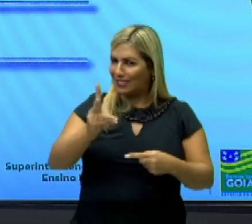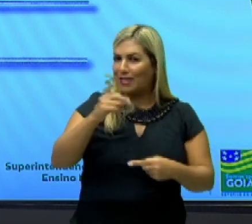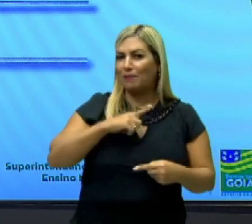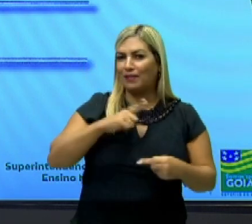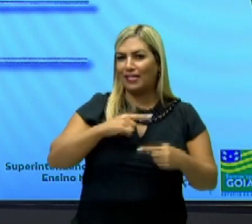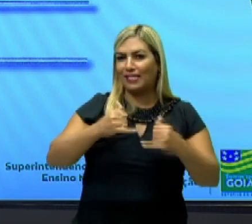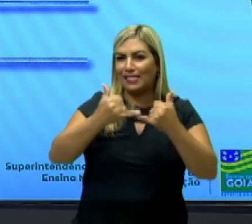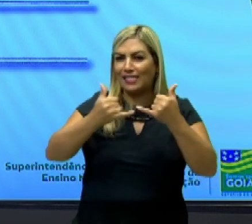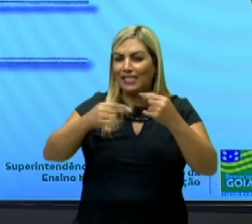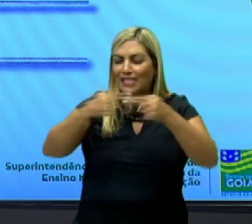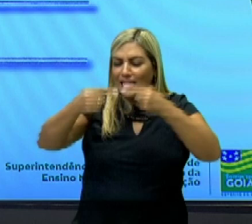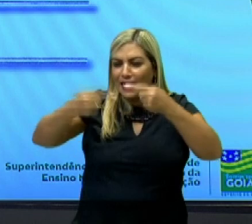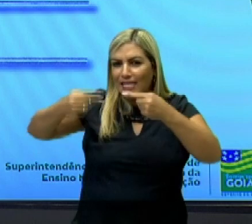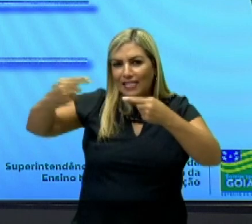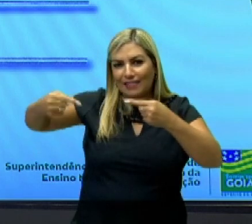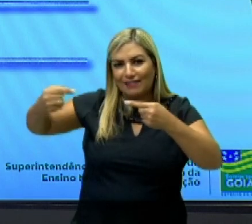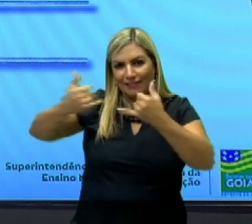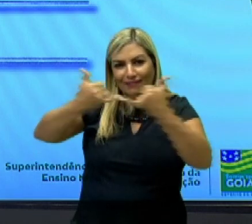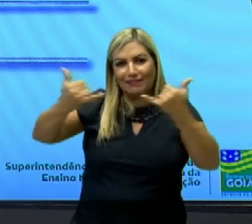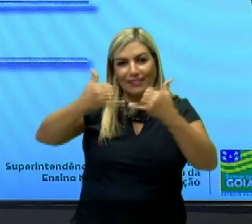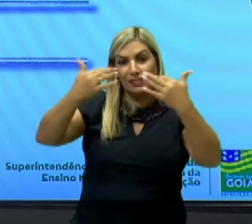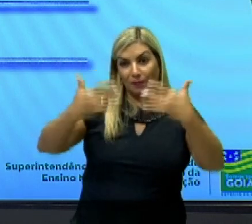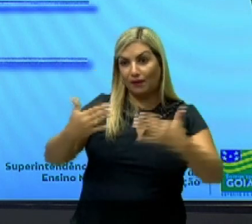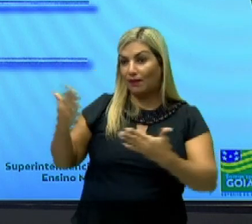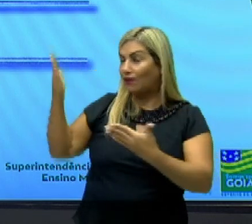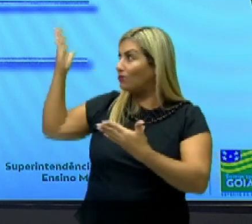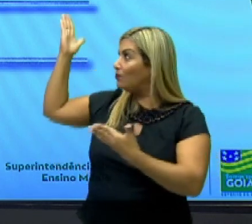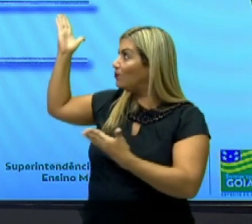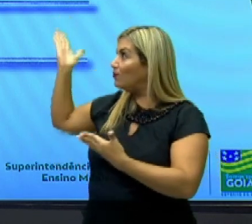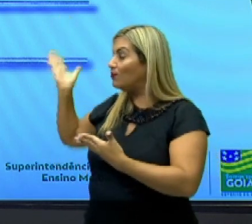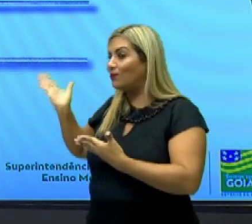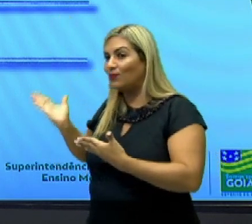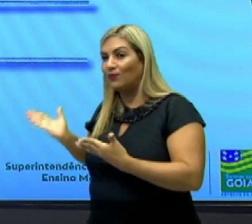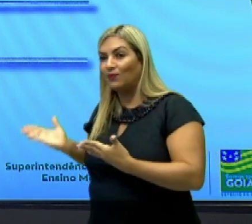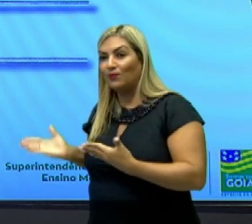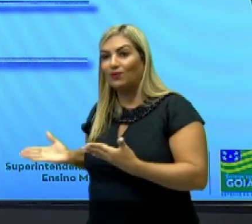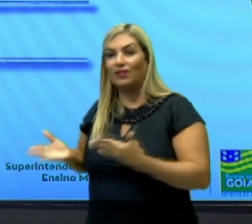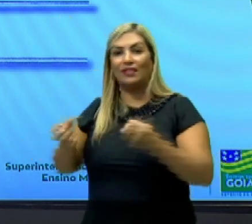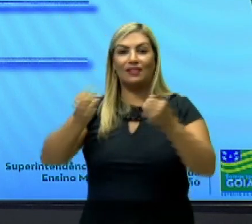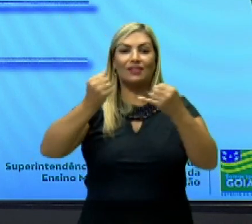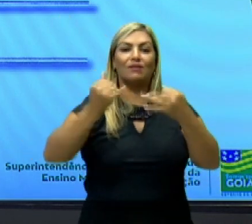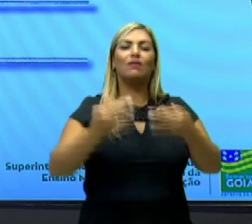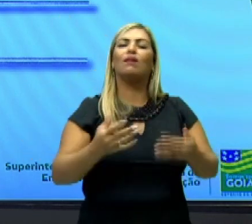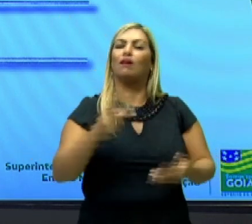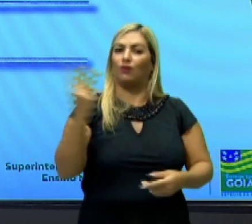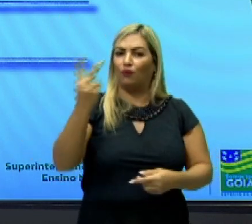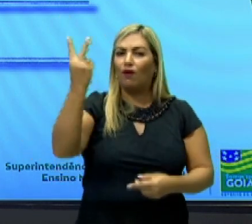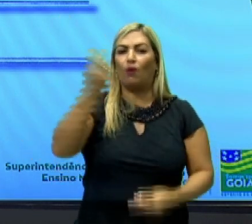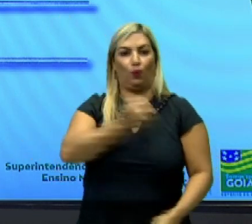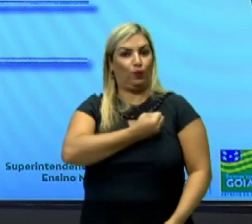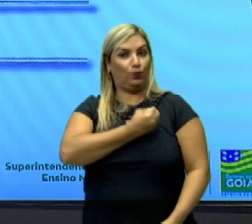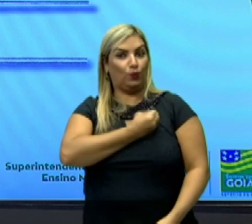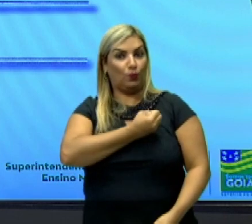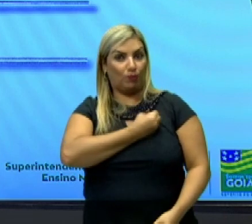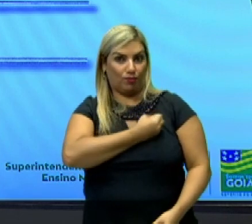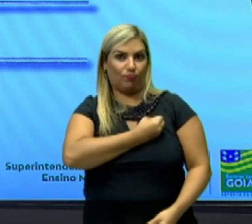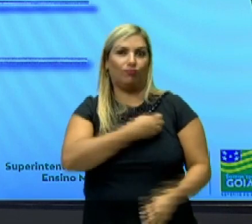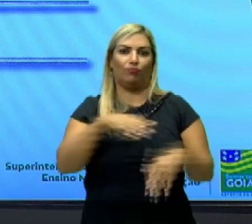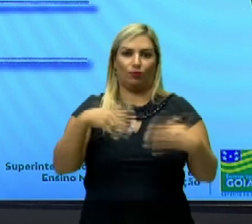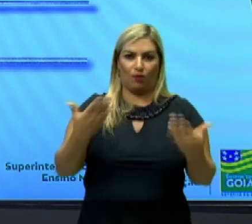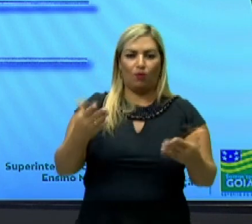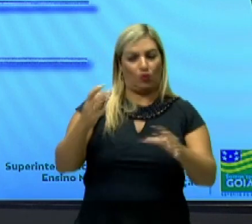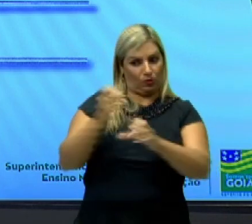essas linhas aqui, olha, dizendo que é justamente o valor desse resistor. Através dessas linhas,